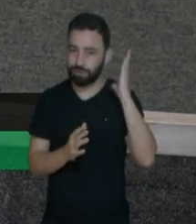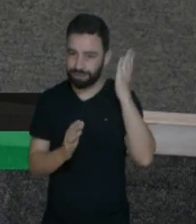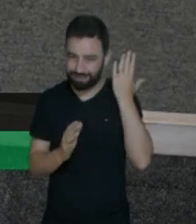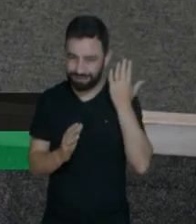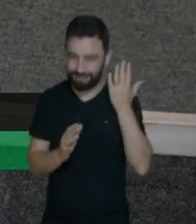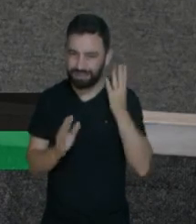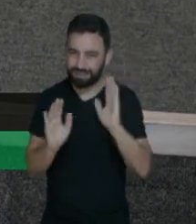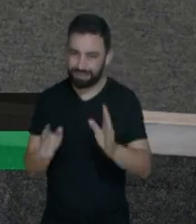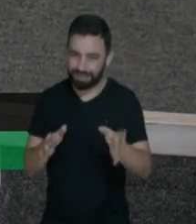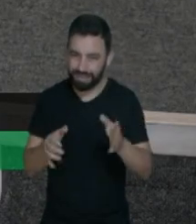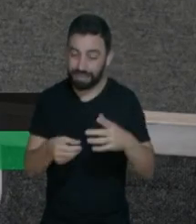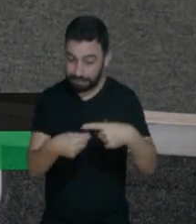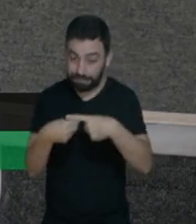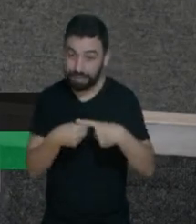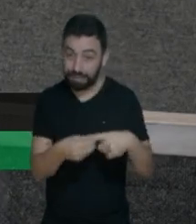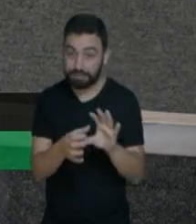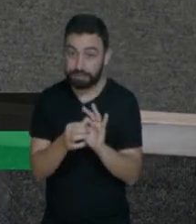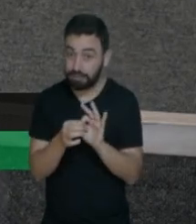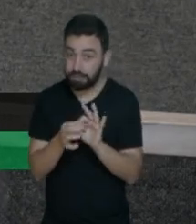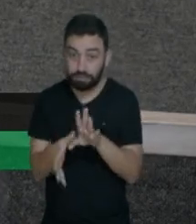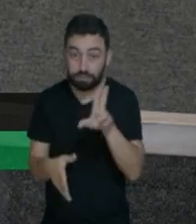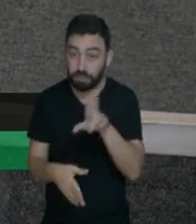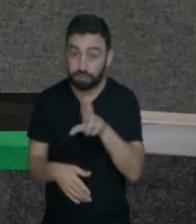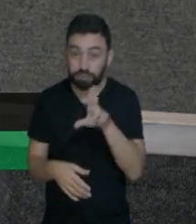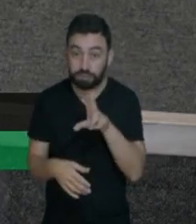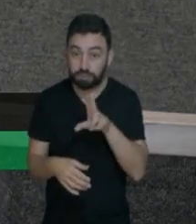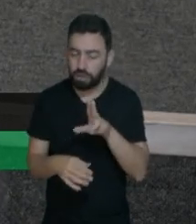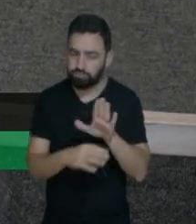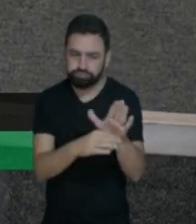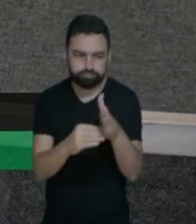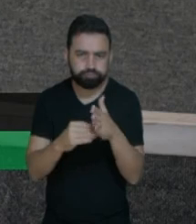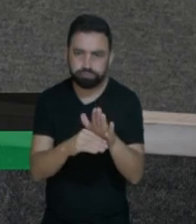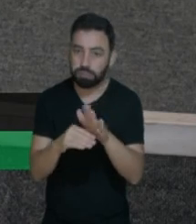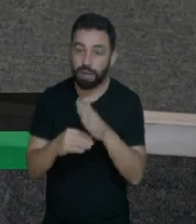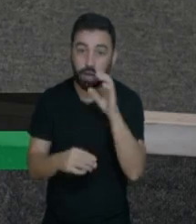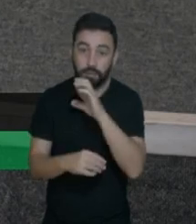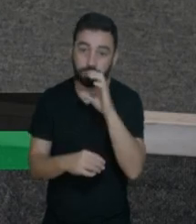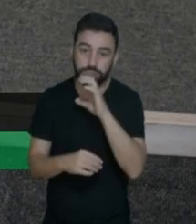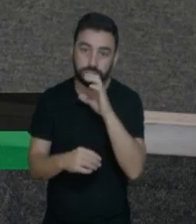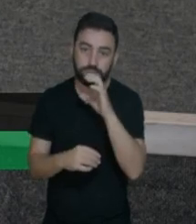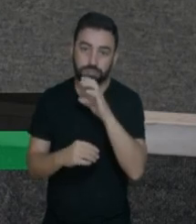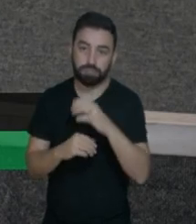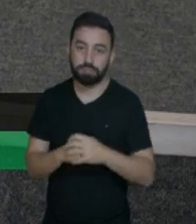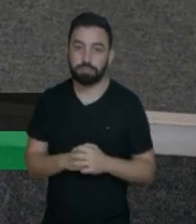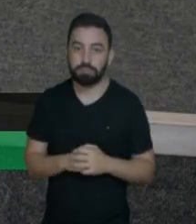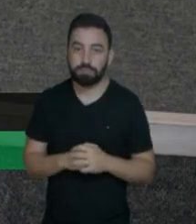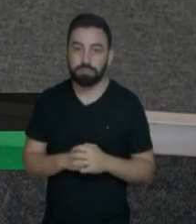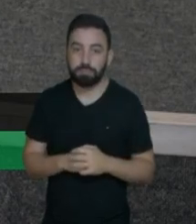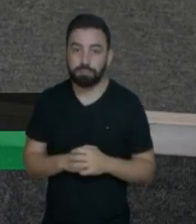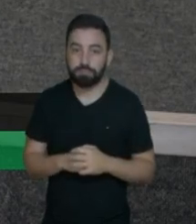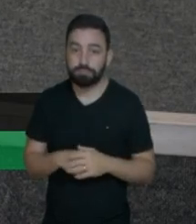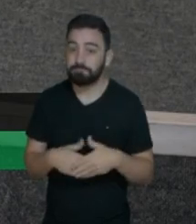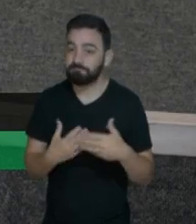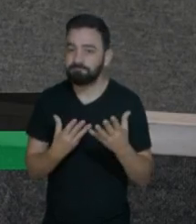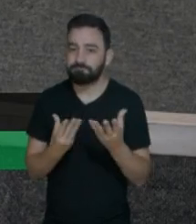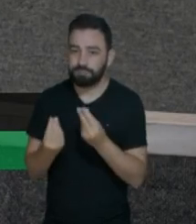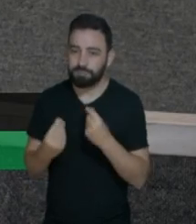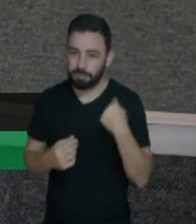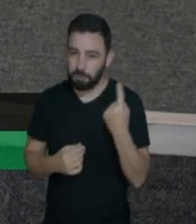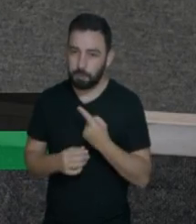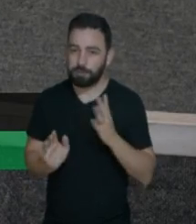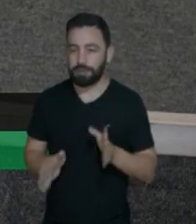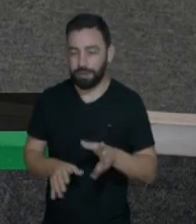pré-autorizado a em situações de emergência prestarem um auxílio prestarem um socorro muitos de nós aqui já fomos